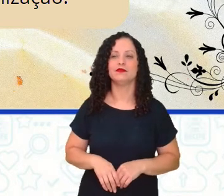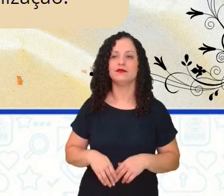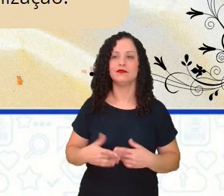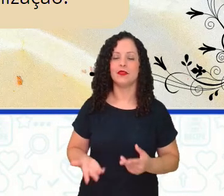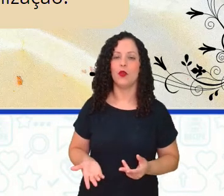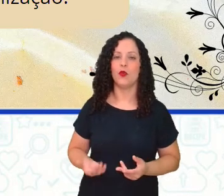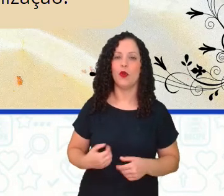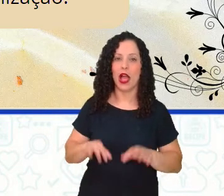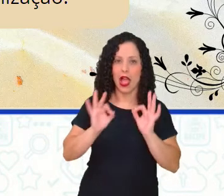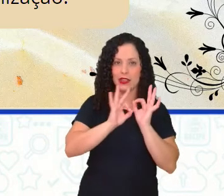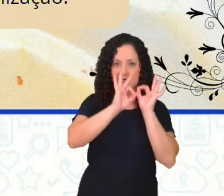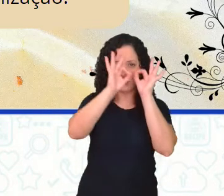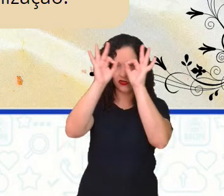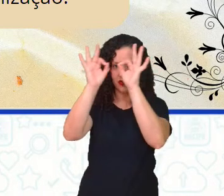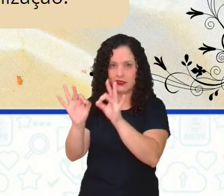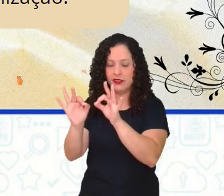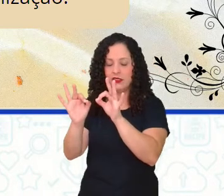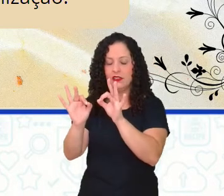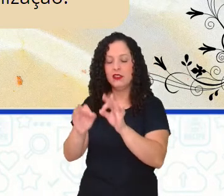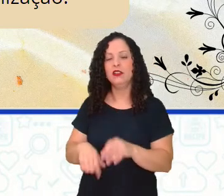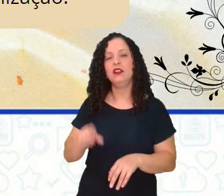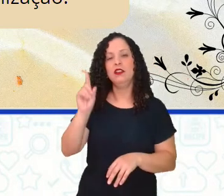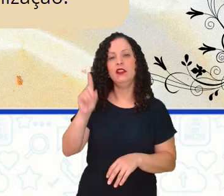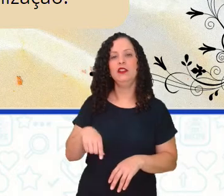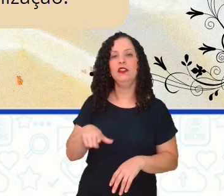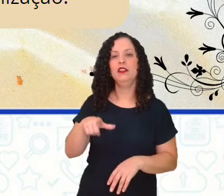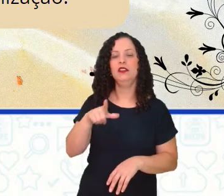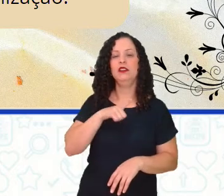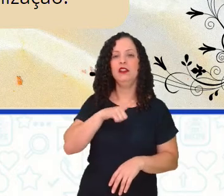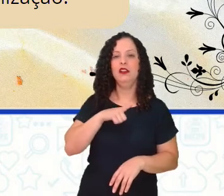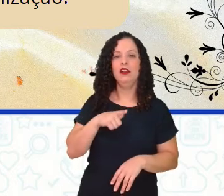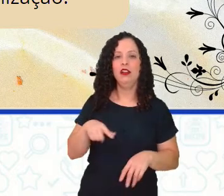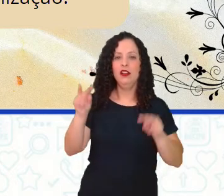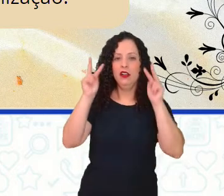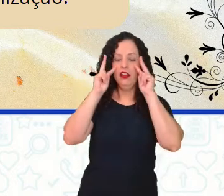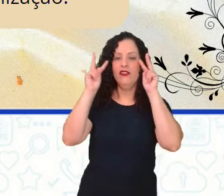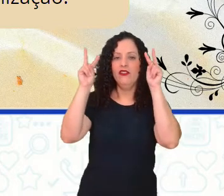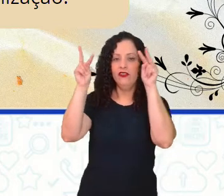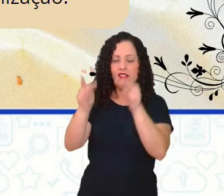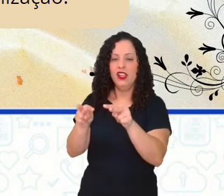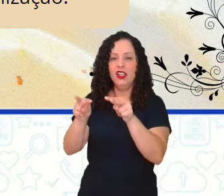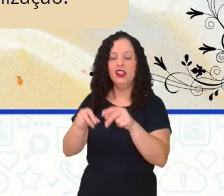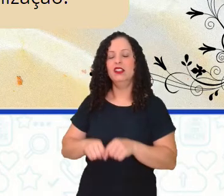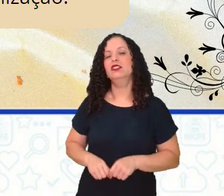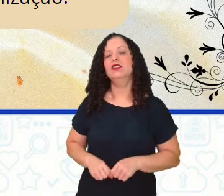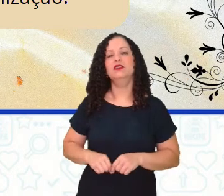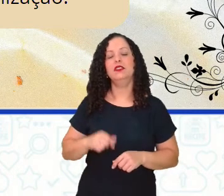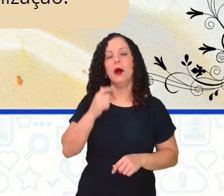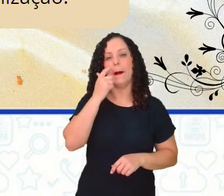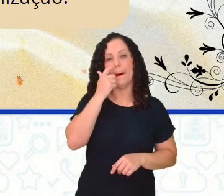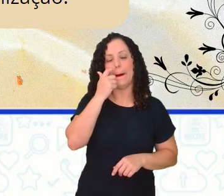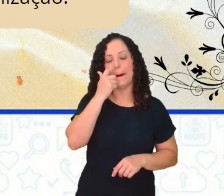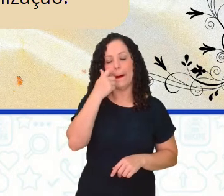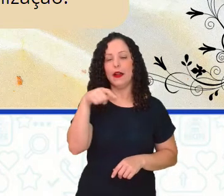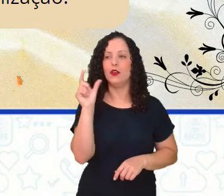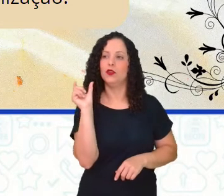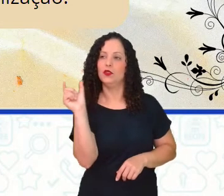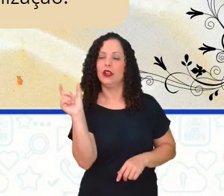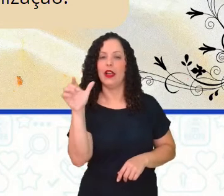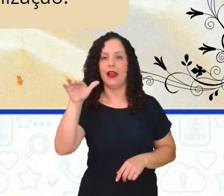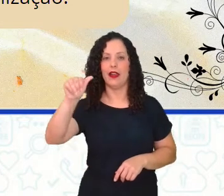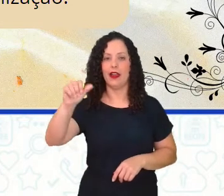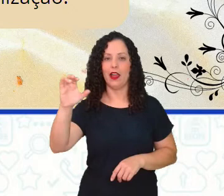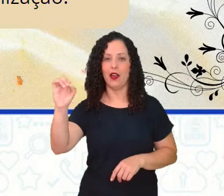escrever assistir e tiver alguma coisa no sentido de ver, né, eu vou ter que colocar essa preposição.